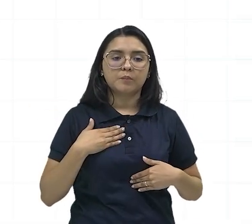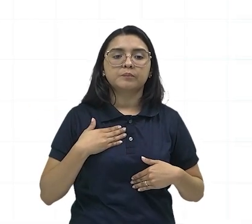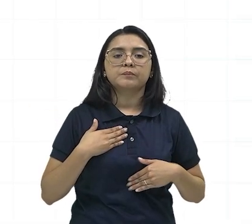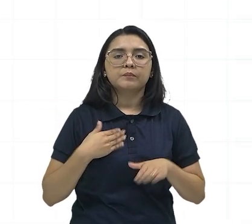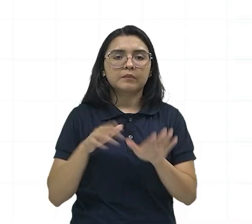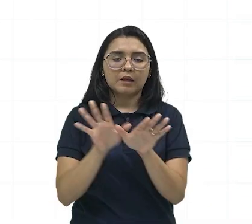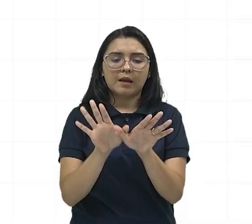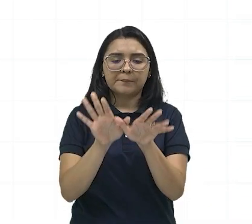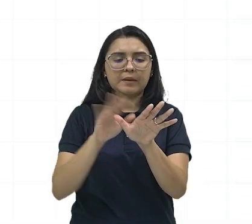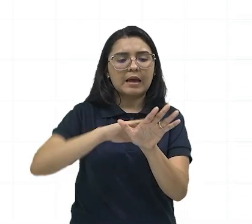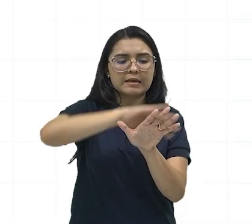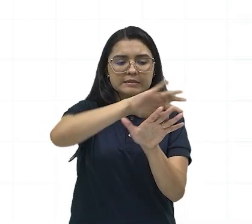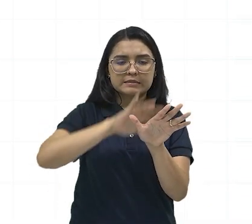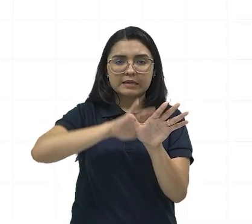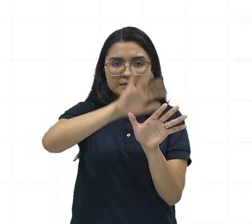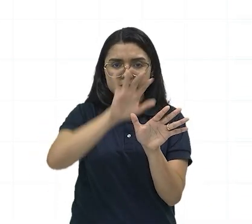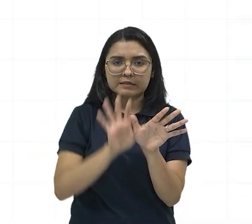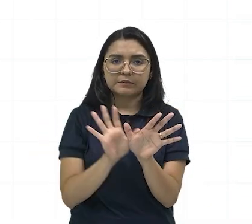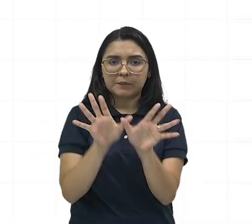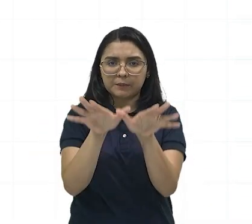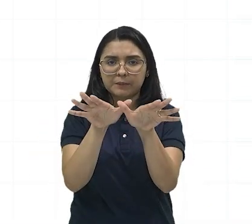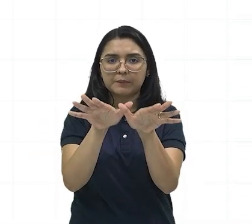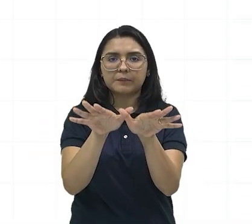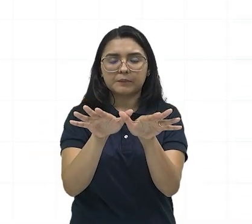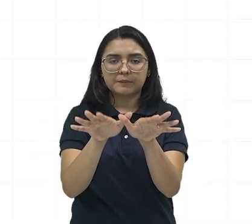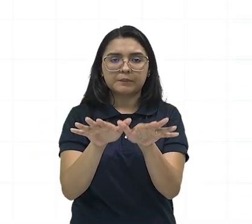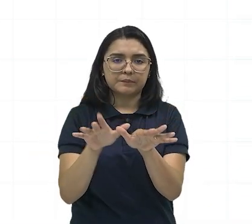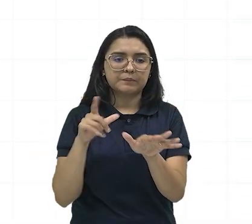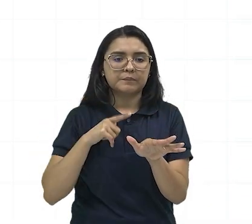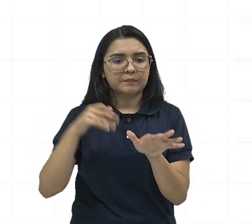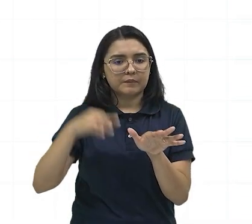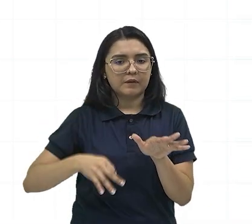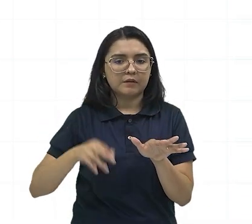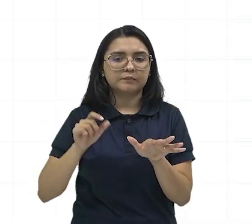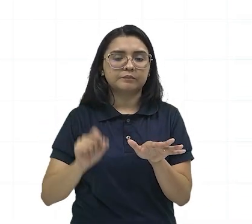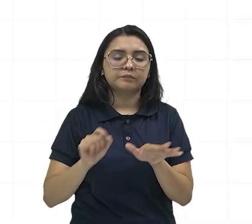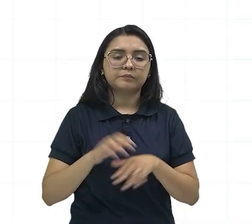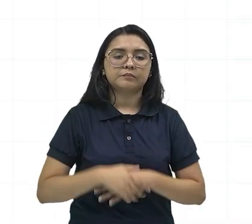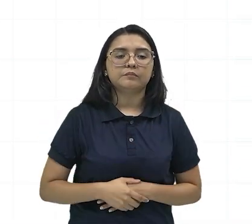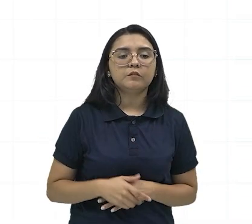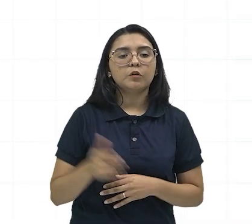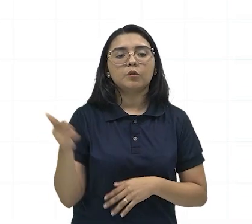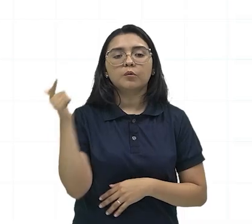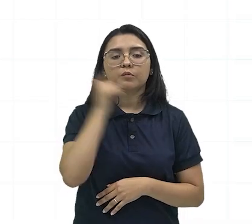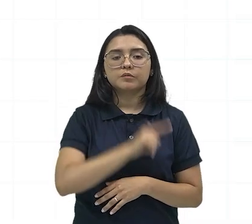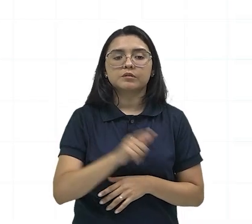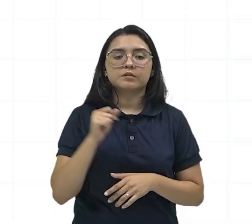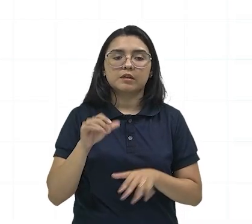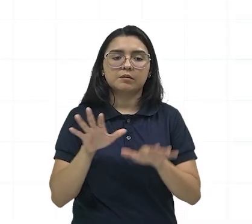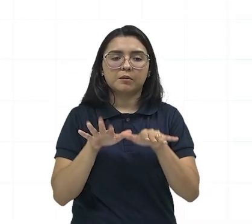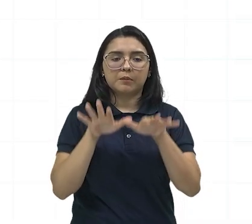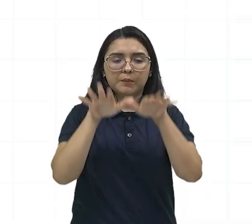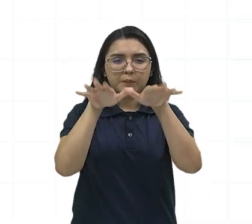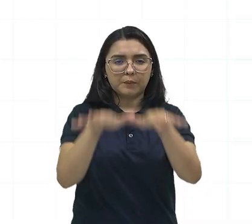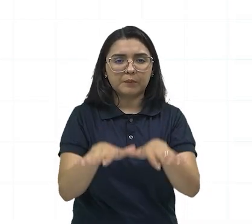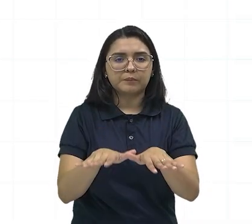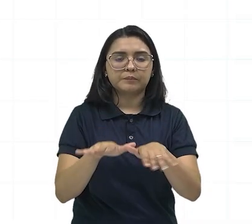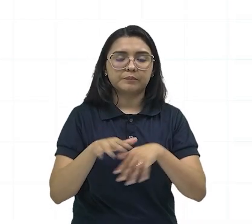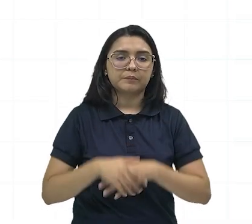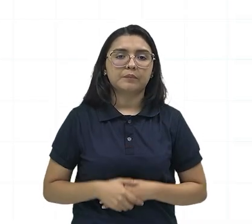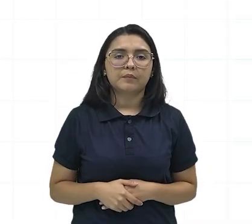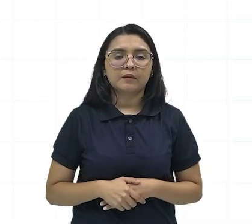que garantem uma forma aí aerodinâmica, né? Eles conseguem planar, né,